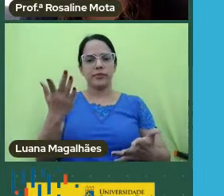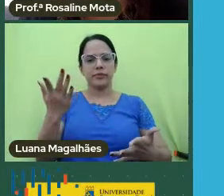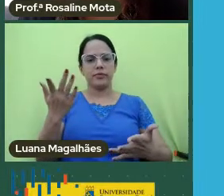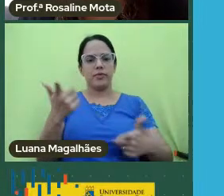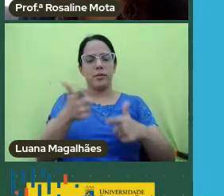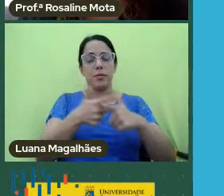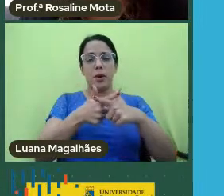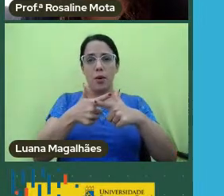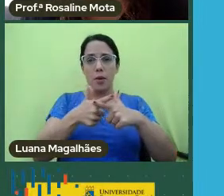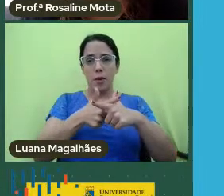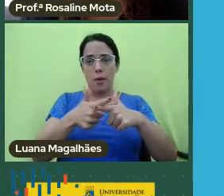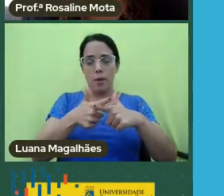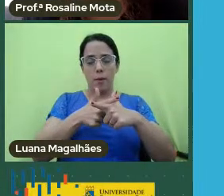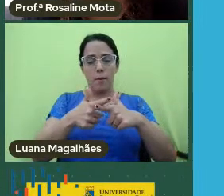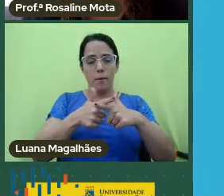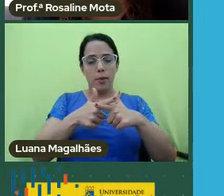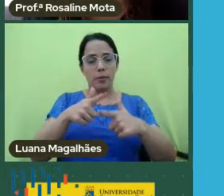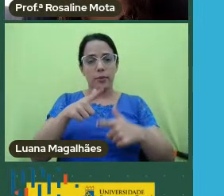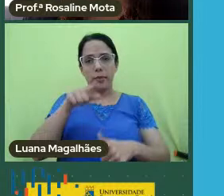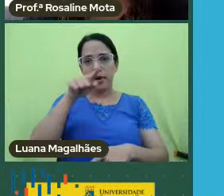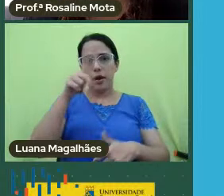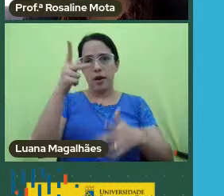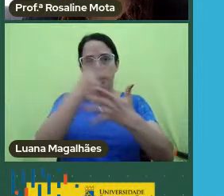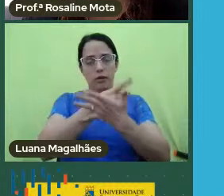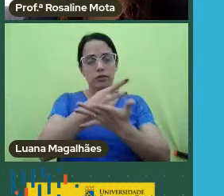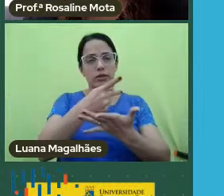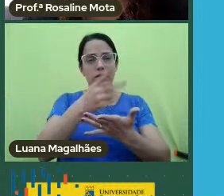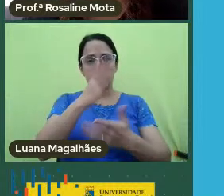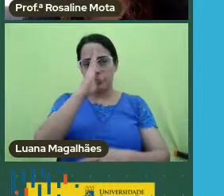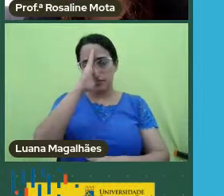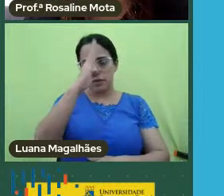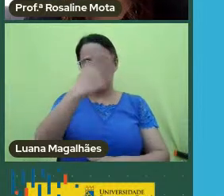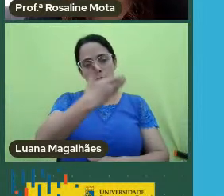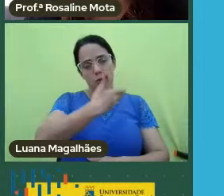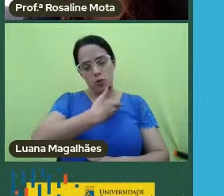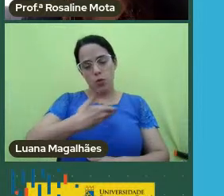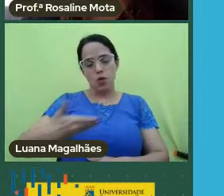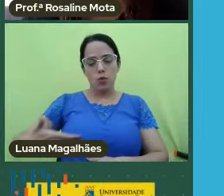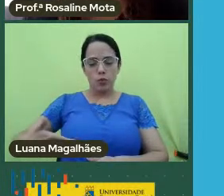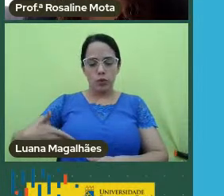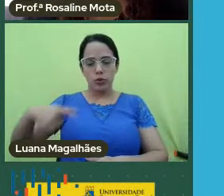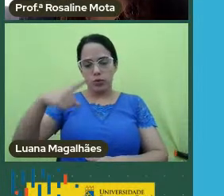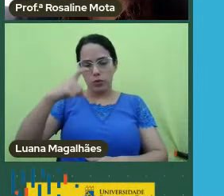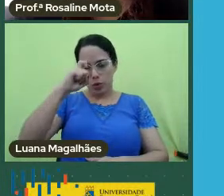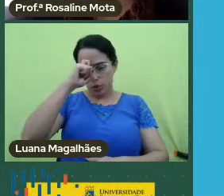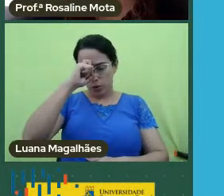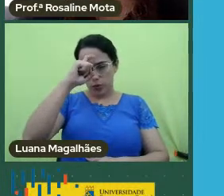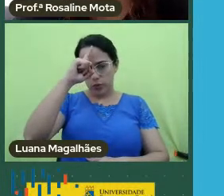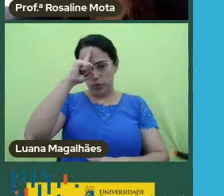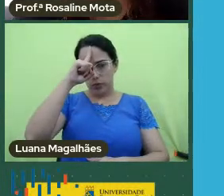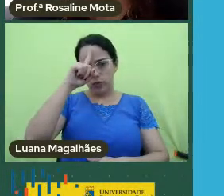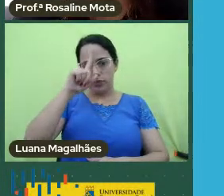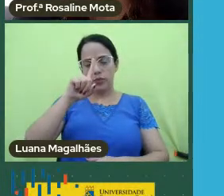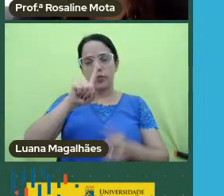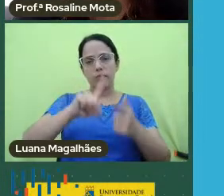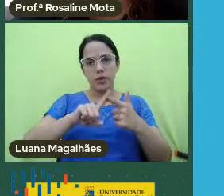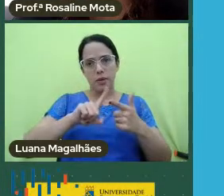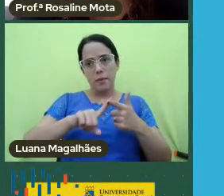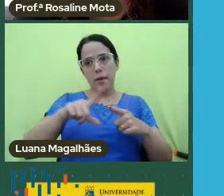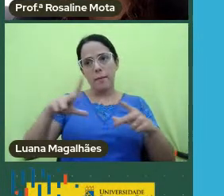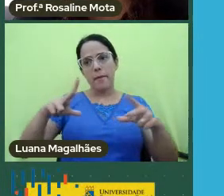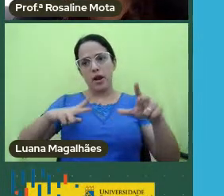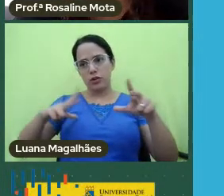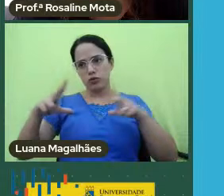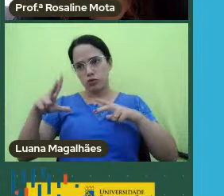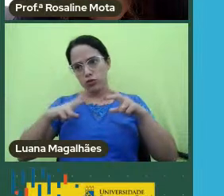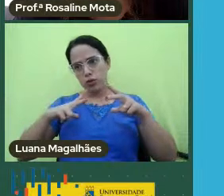enfrentadas, sobretudo no âmbito público, no que diz respeito aos hospitais. No âmbito privado, ou no âmbito